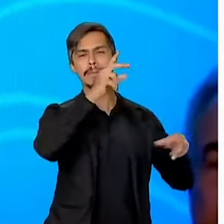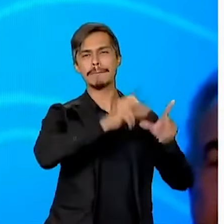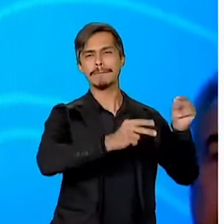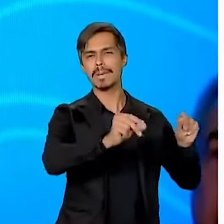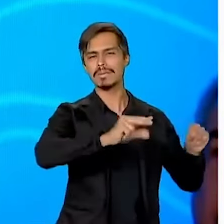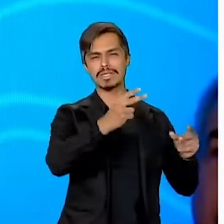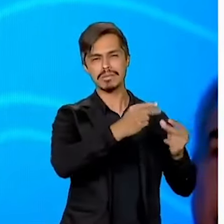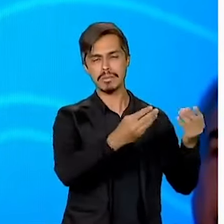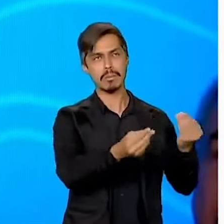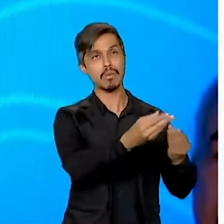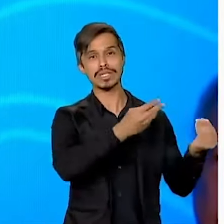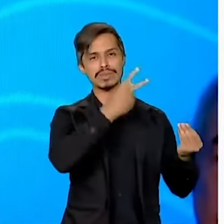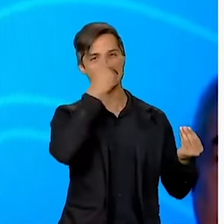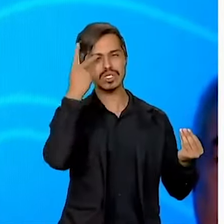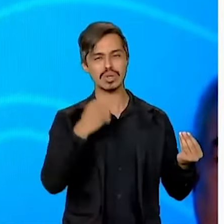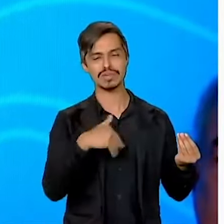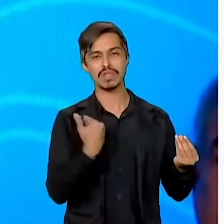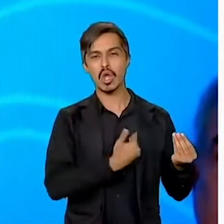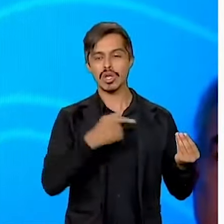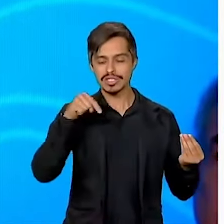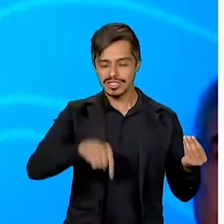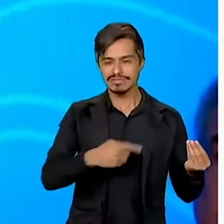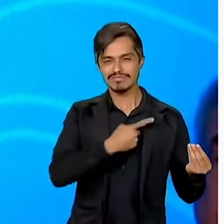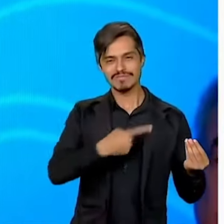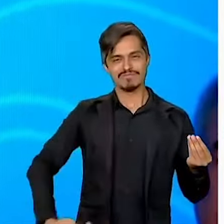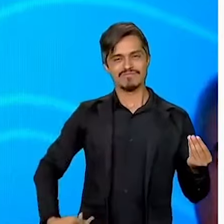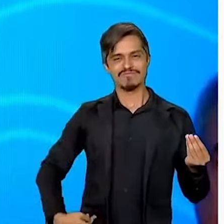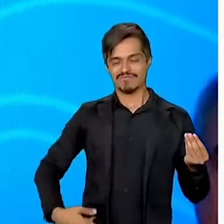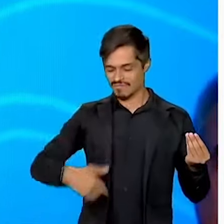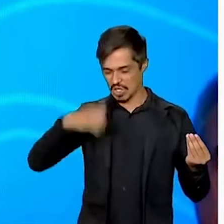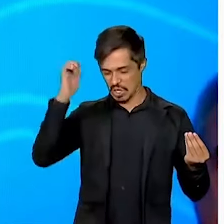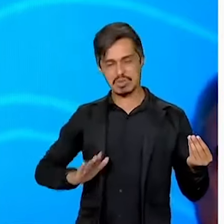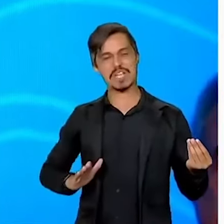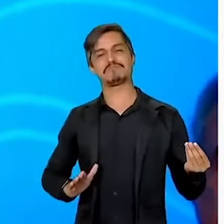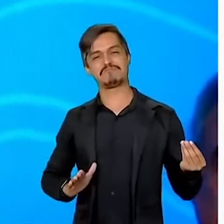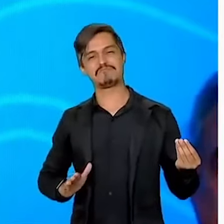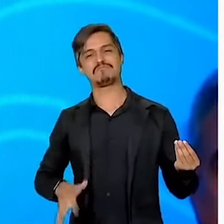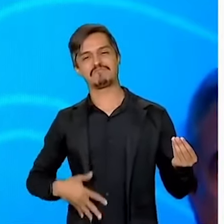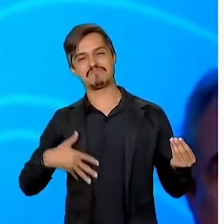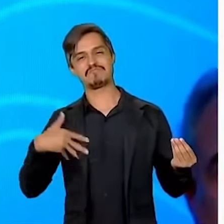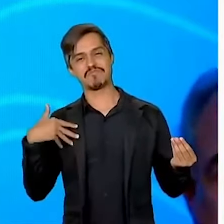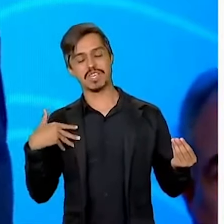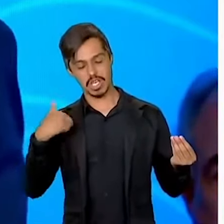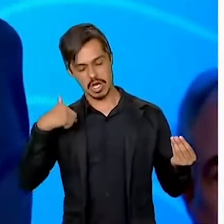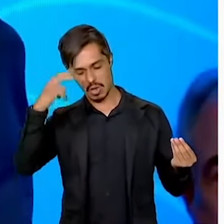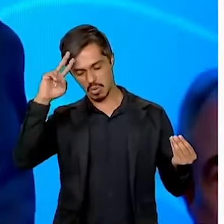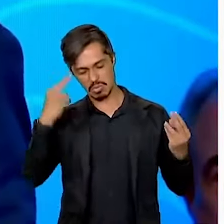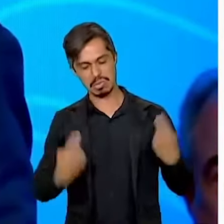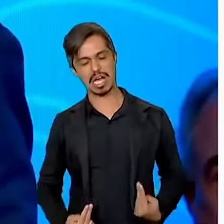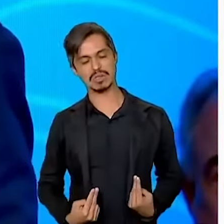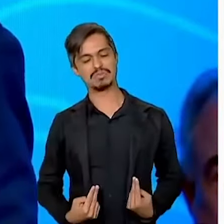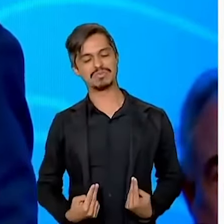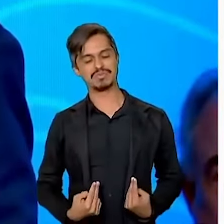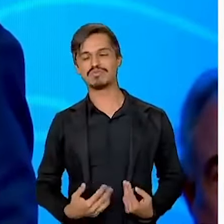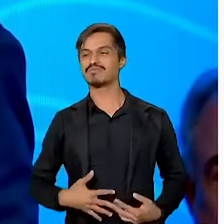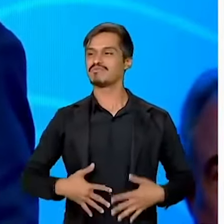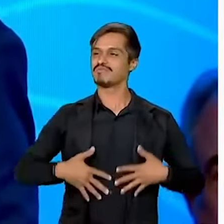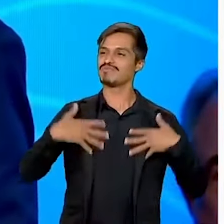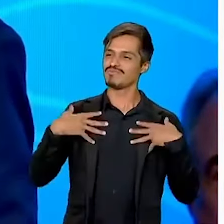isso que me gratifica como presidente da República. É isso que me gratifica como ser humano. É olhar para